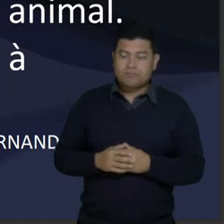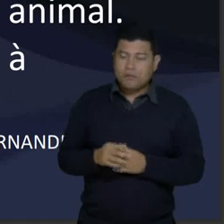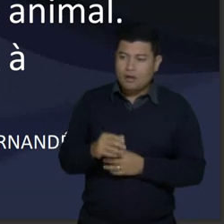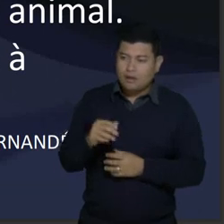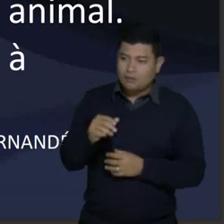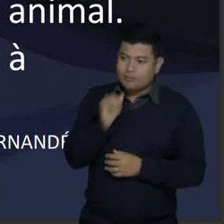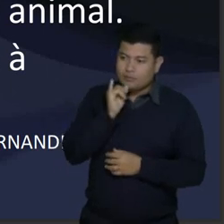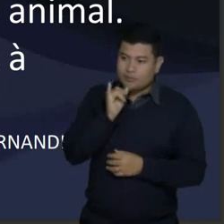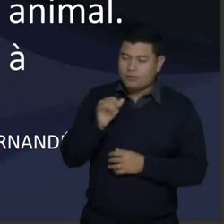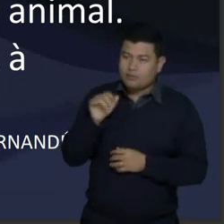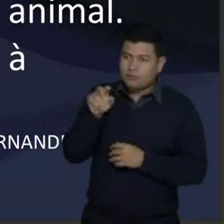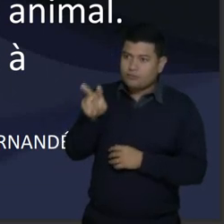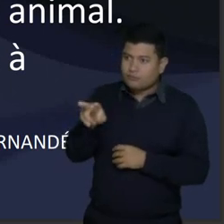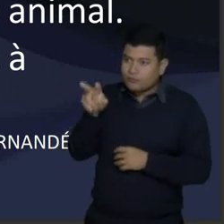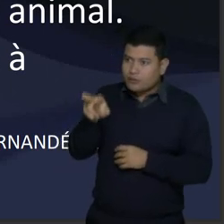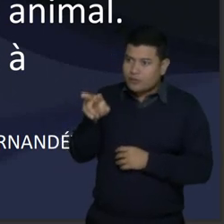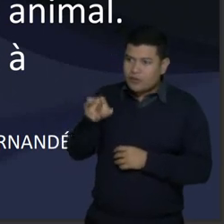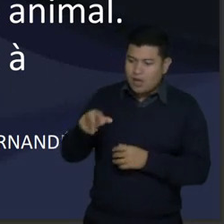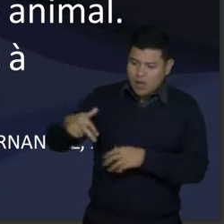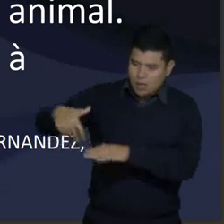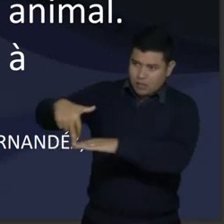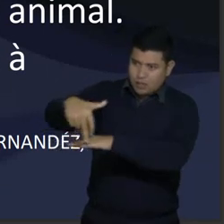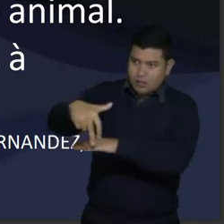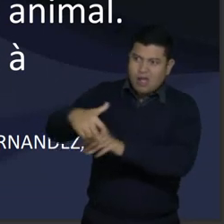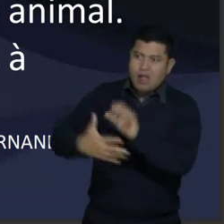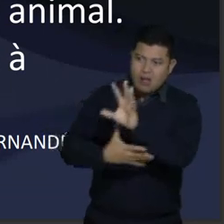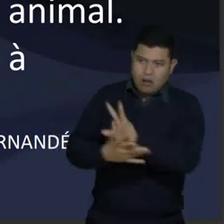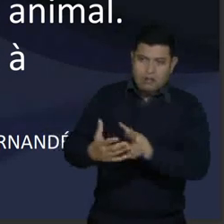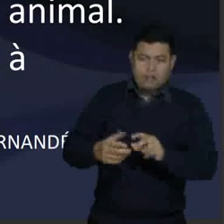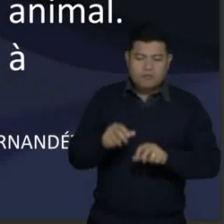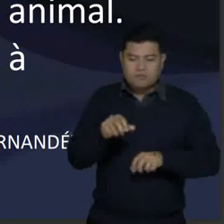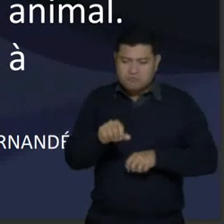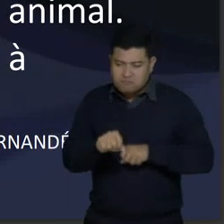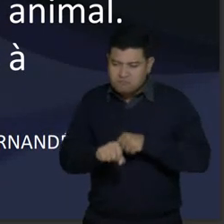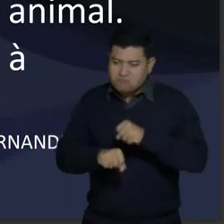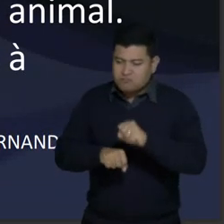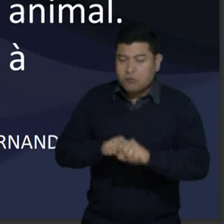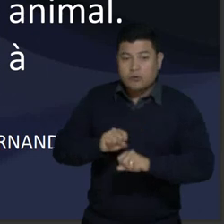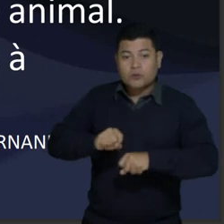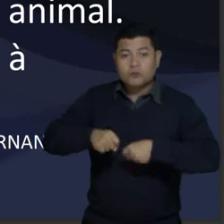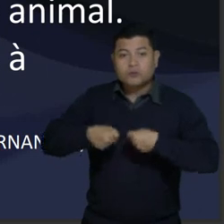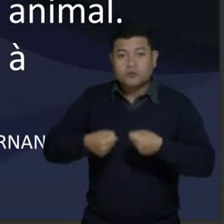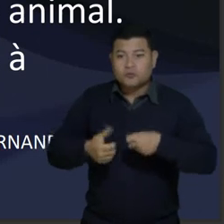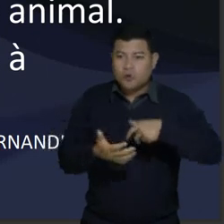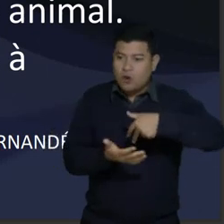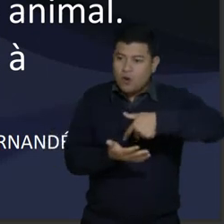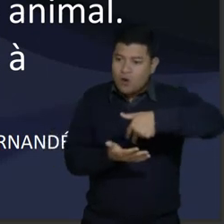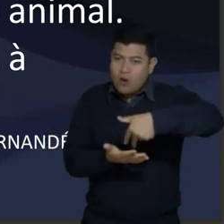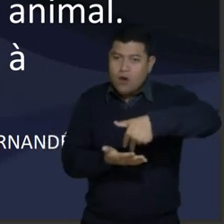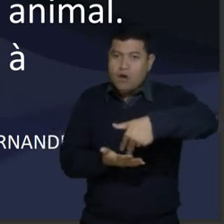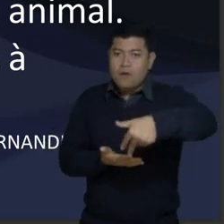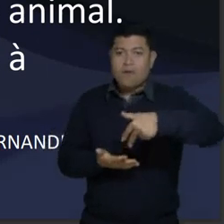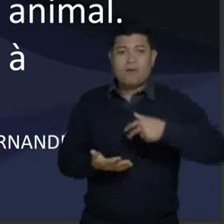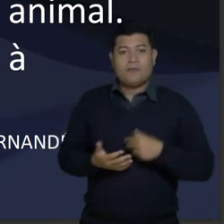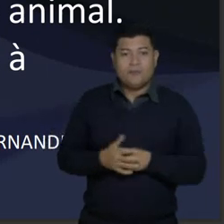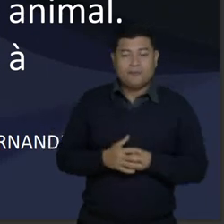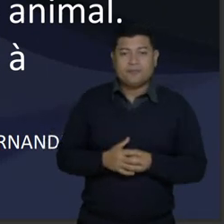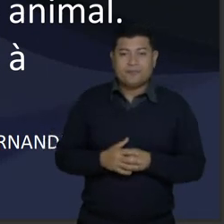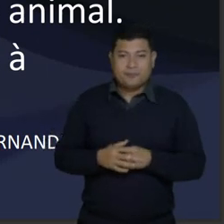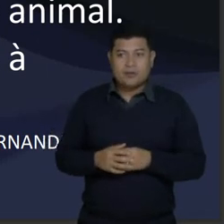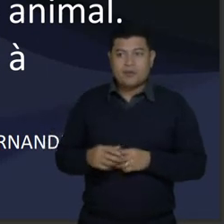não aprendemos vamos engatinhando porque nós temos que aprender Nós somos ensinados o tempo todo